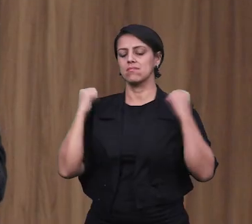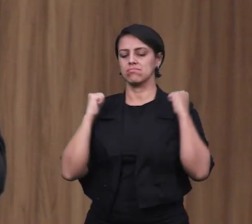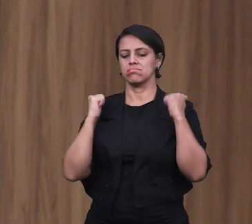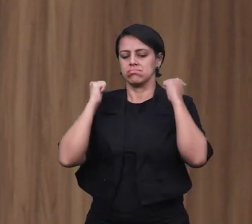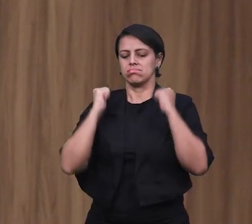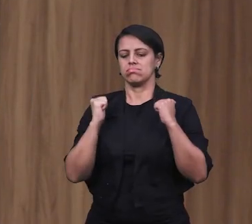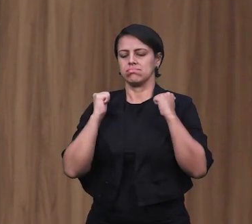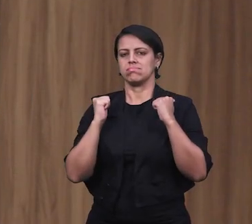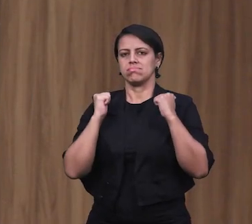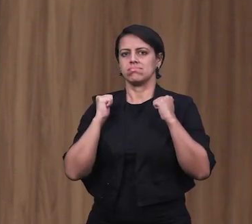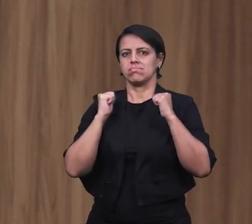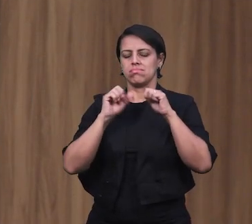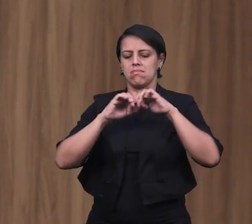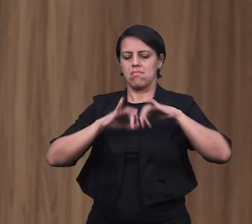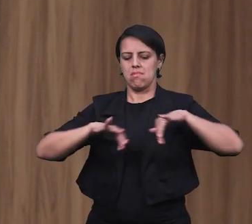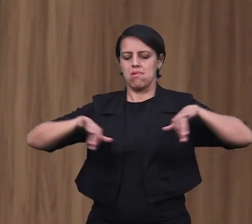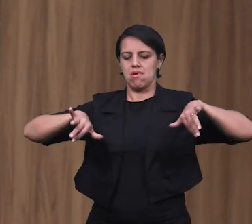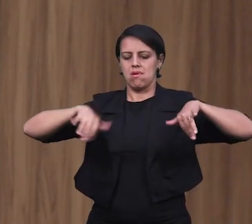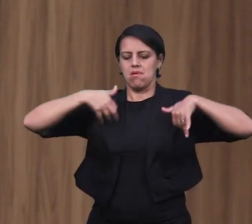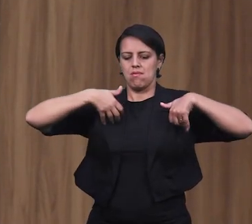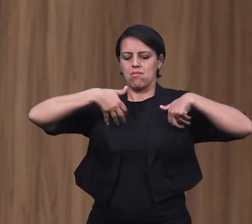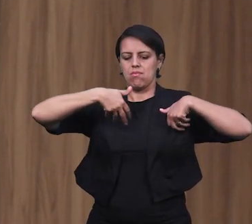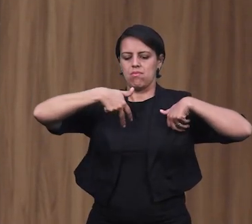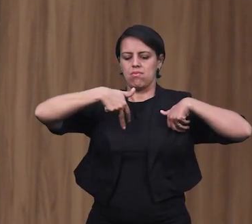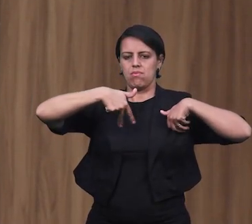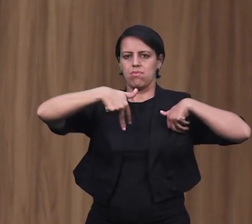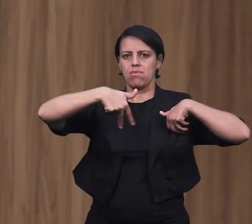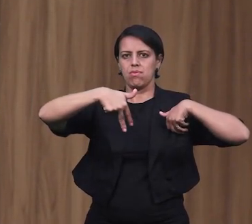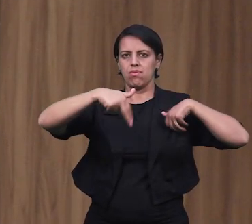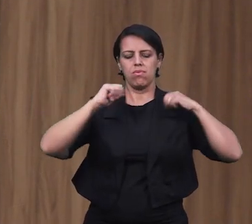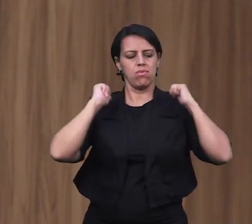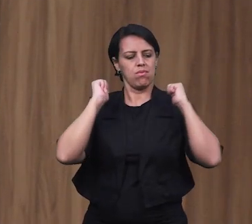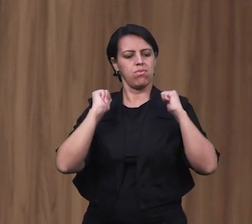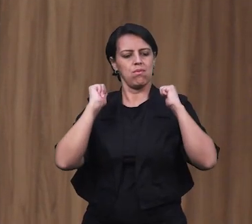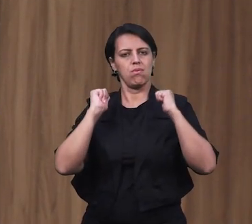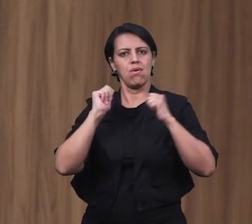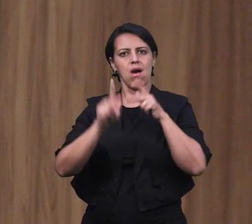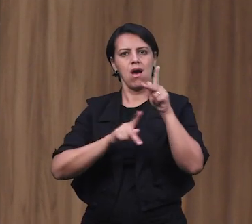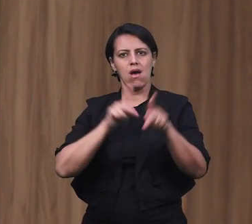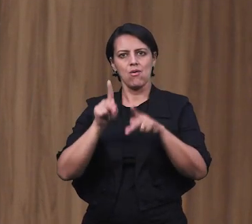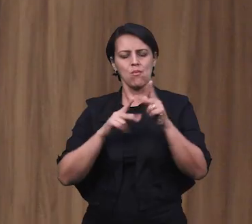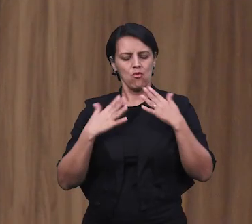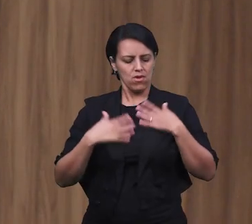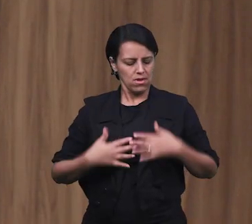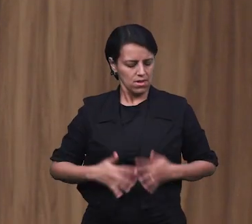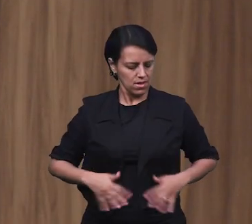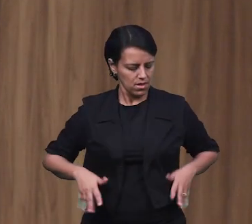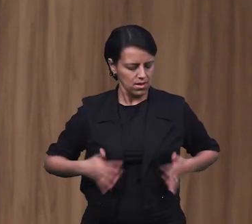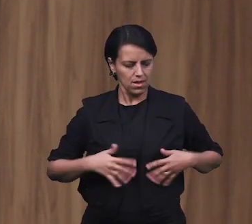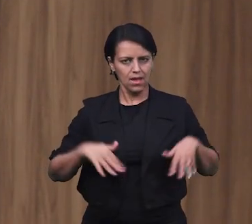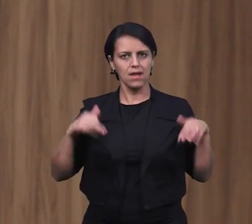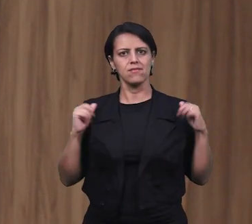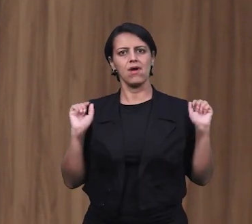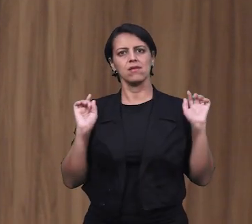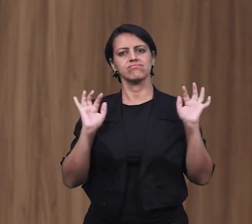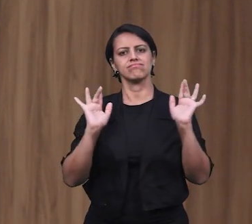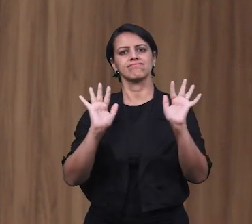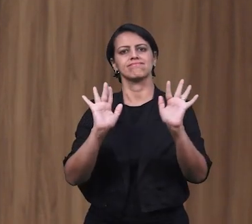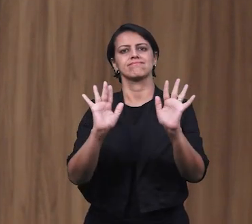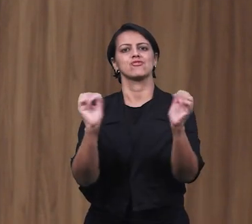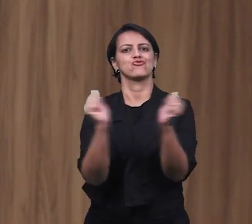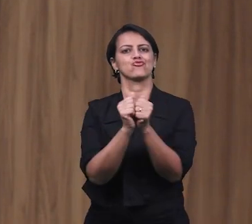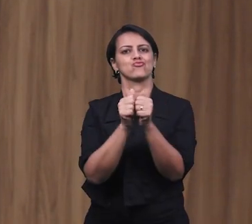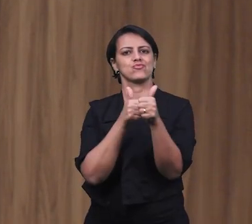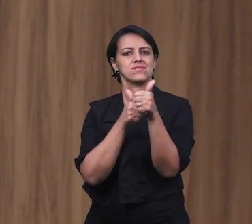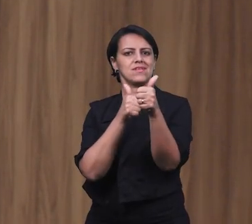passando. E na medida que a arca ela foi sendo conduzida, o povo se aprumava e seguia, mantendo